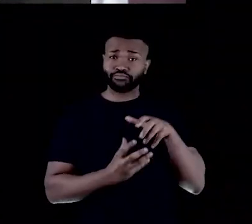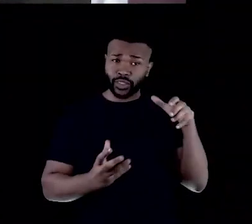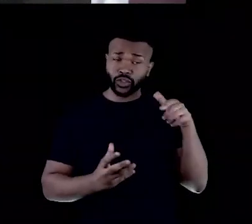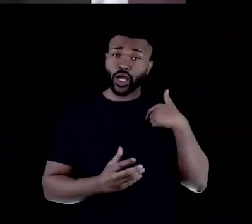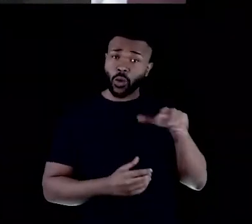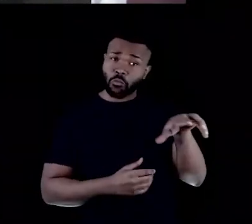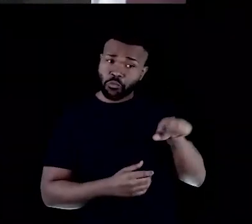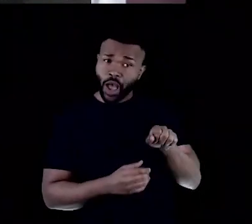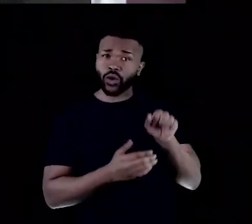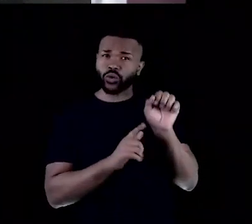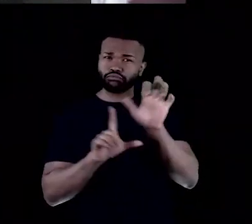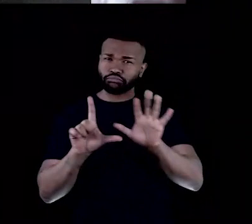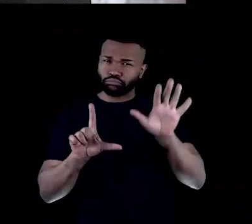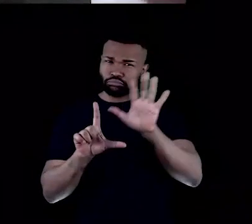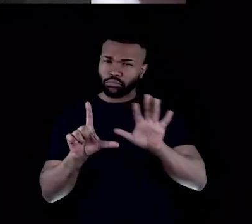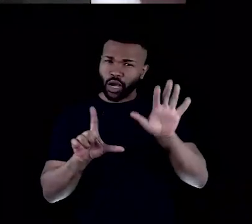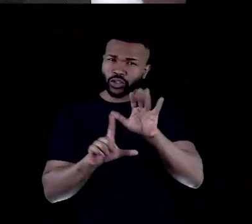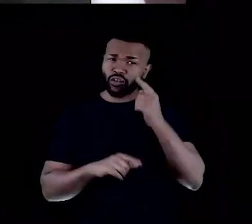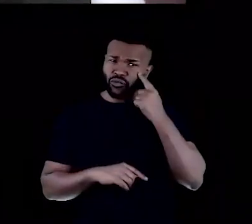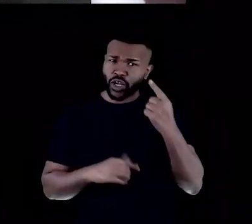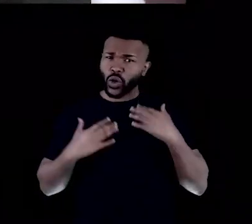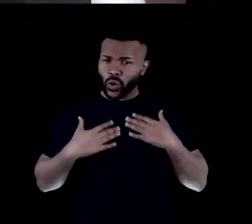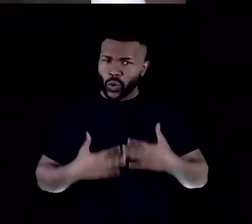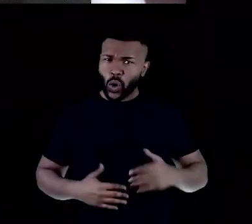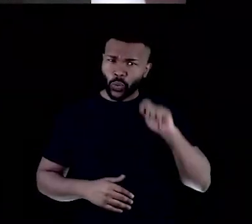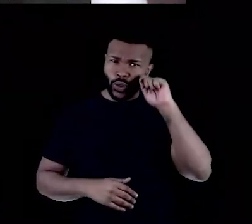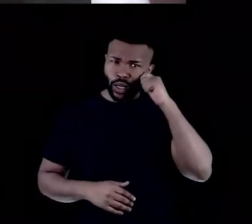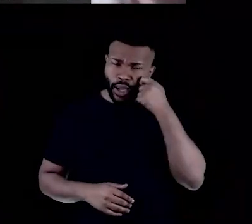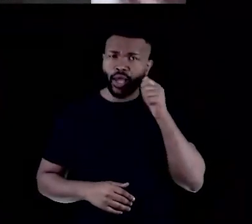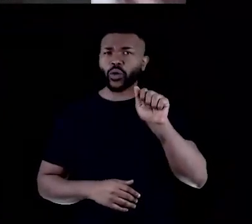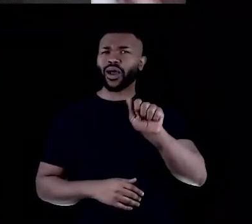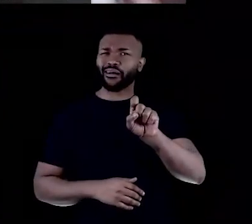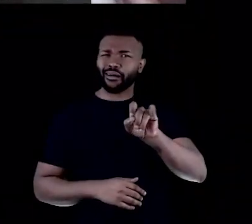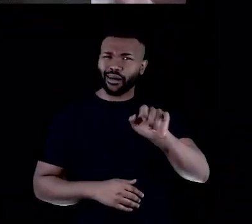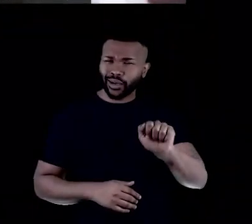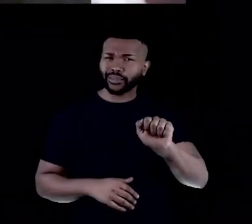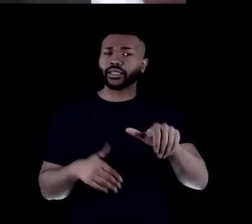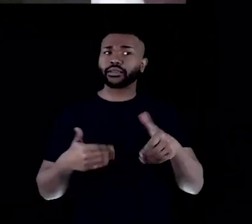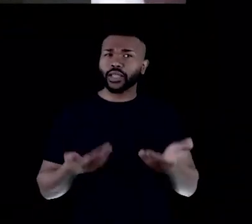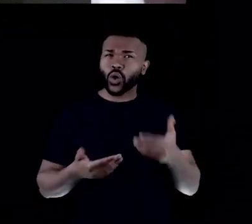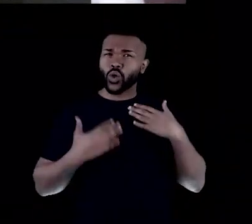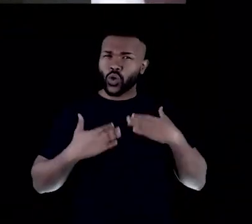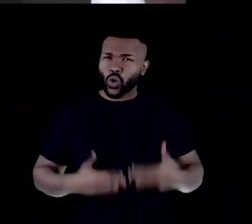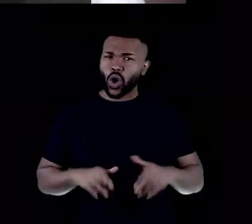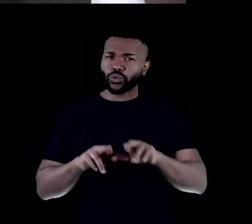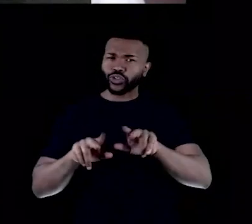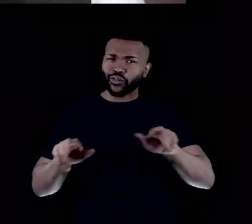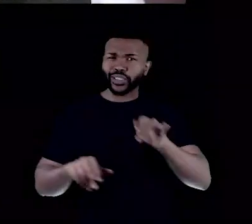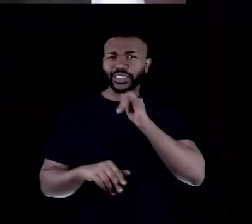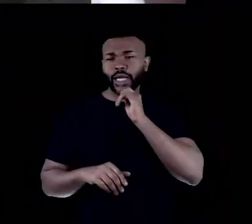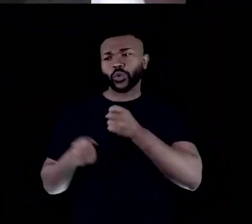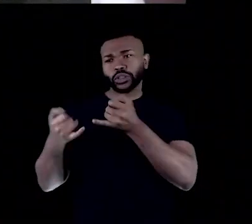eu gosto de tirar essas imagens, e, por exemplo, quando você encontra lá corpos negros, corpos asiáticos, corpos dissonantes, eles